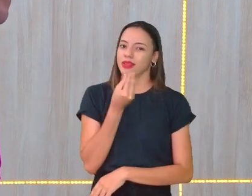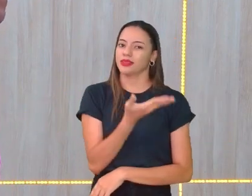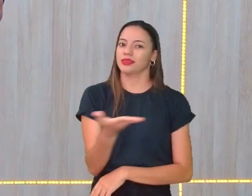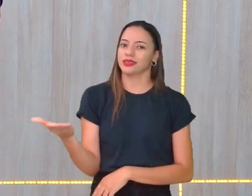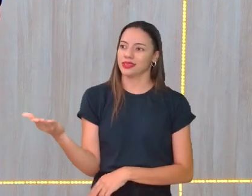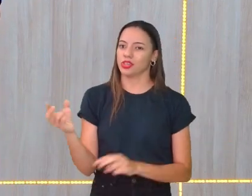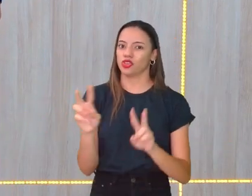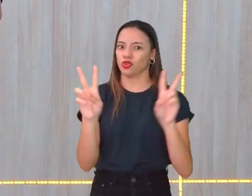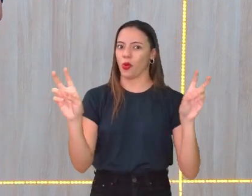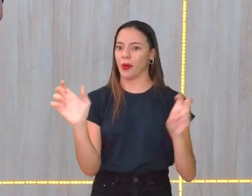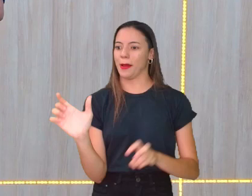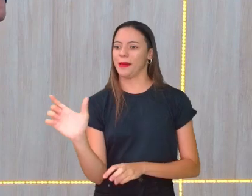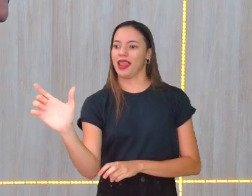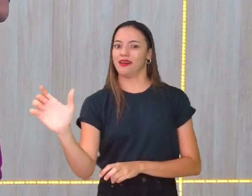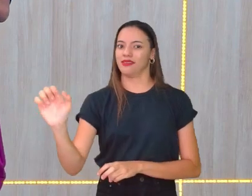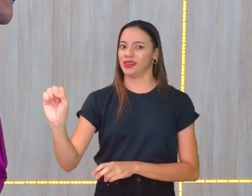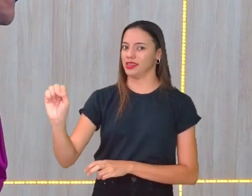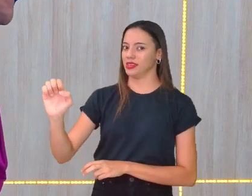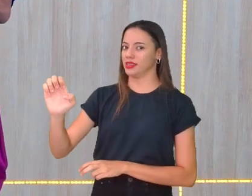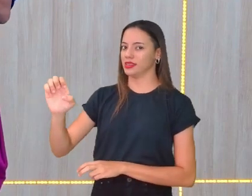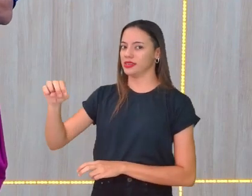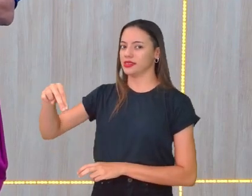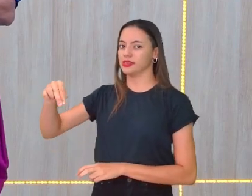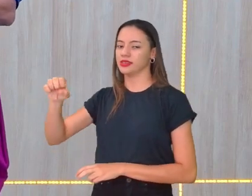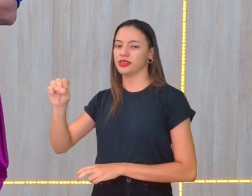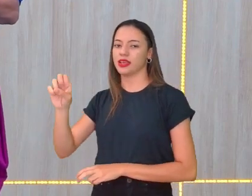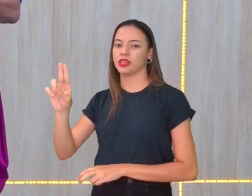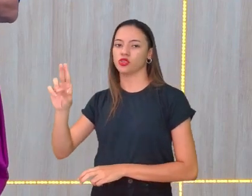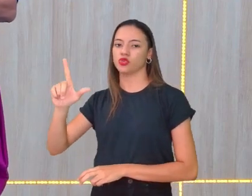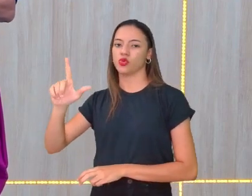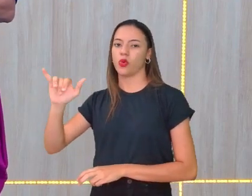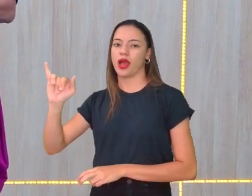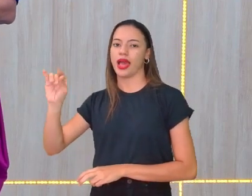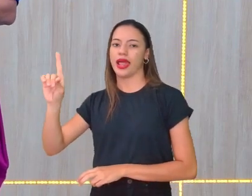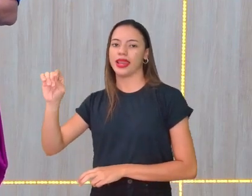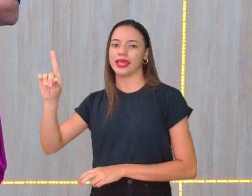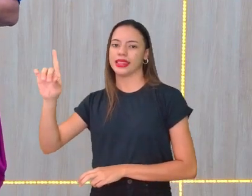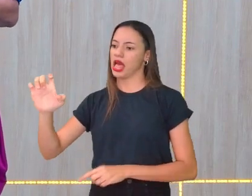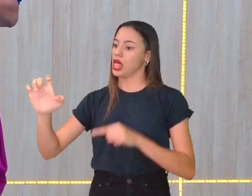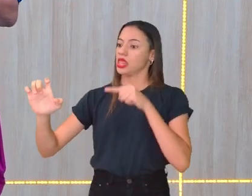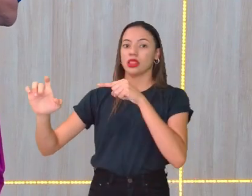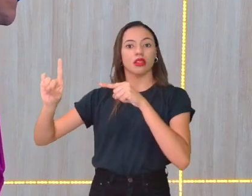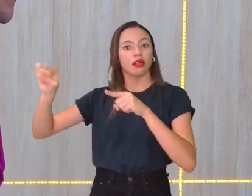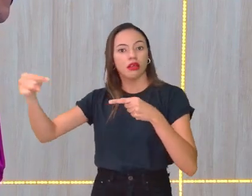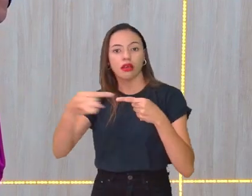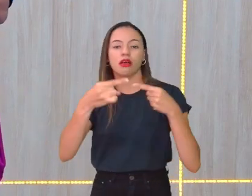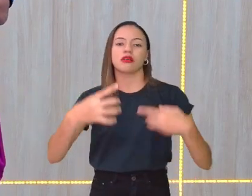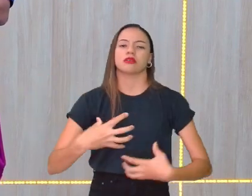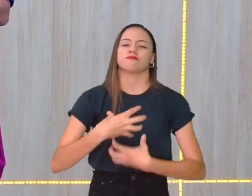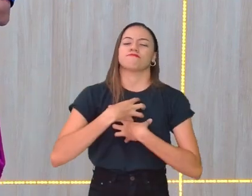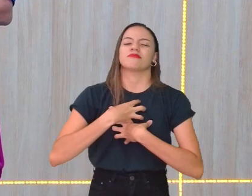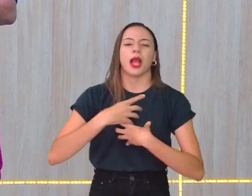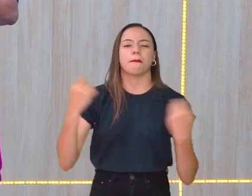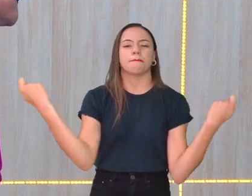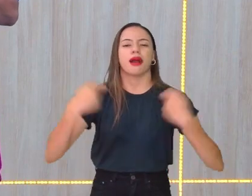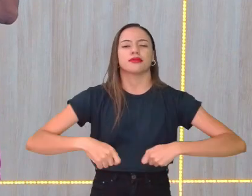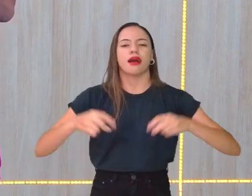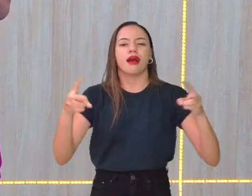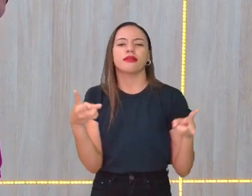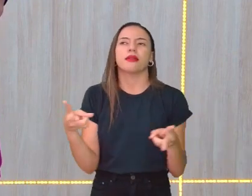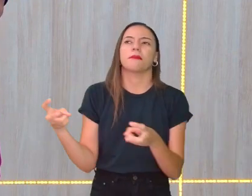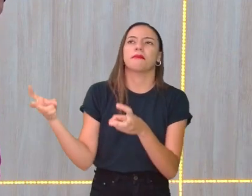vocês sobre esta palavra. A sensualidade está ligada aos sentidos, a capacidade de perceber,